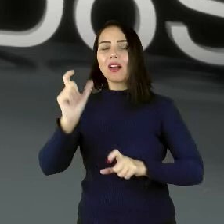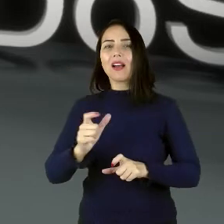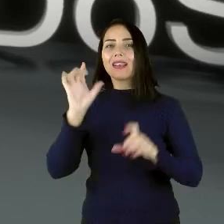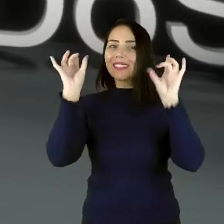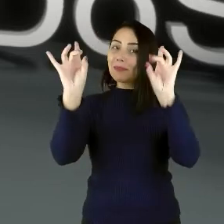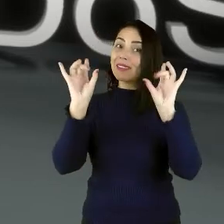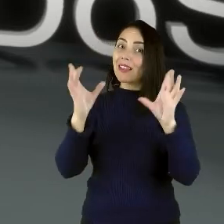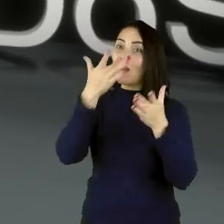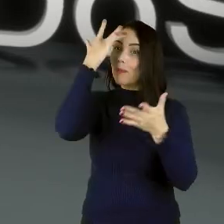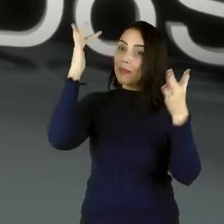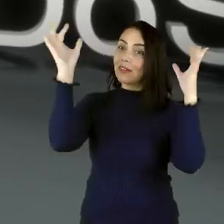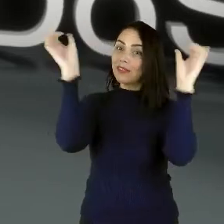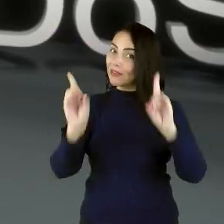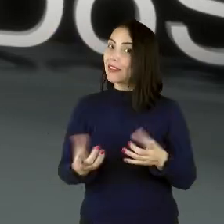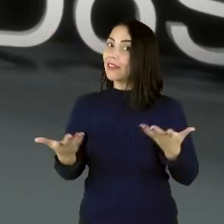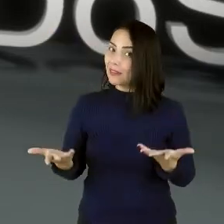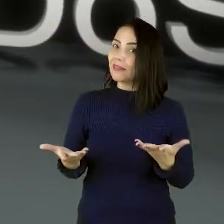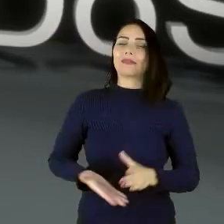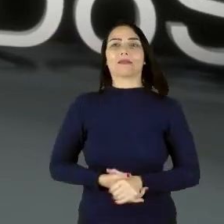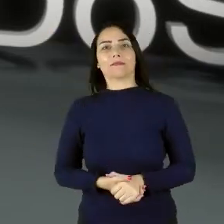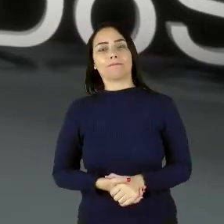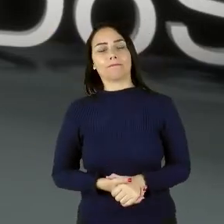em especial das pessoas com deficiência.